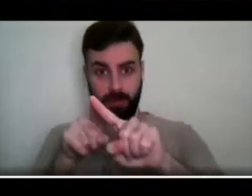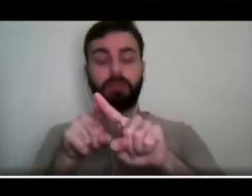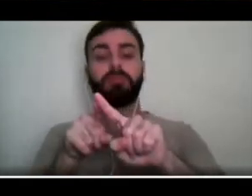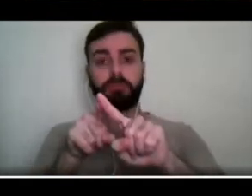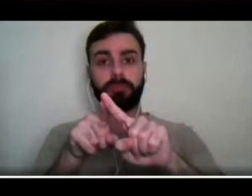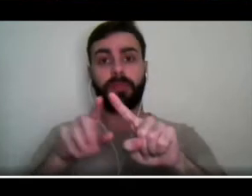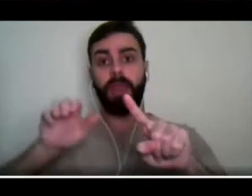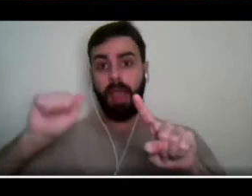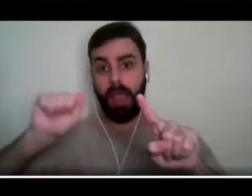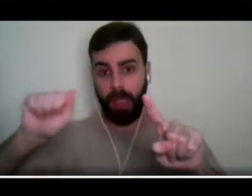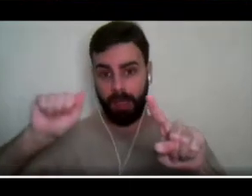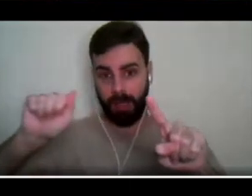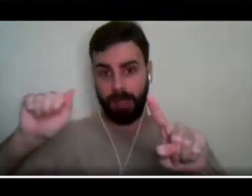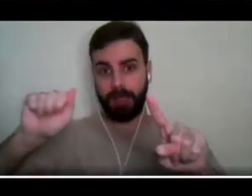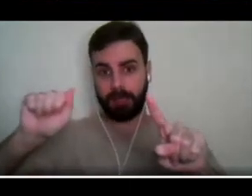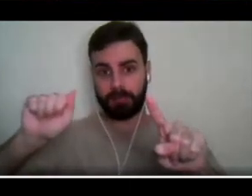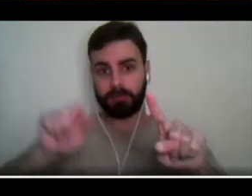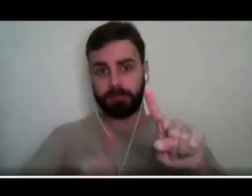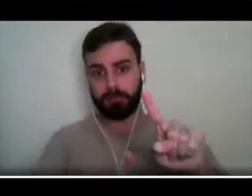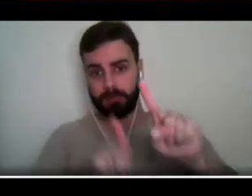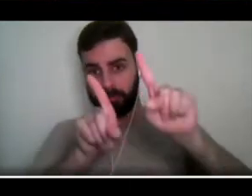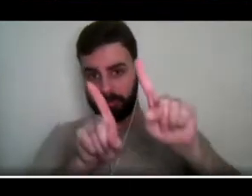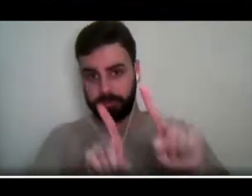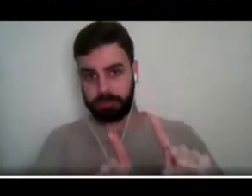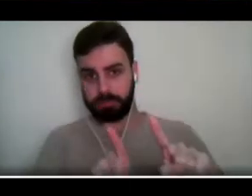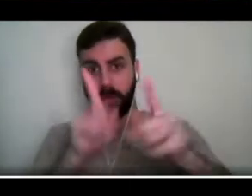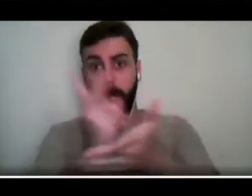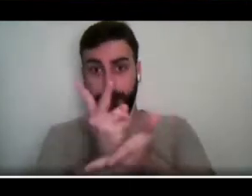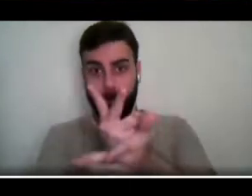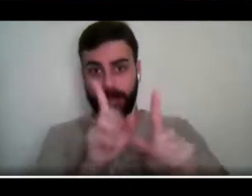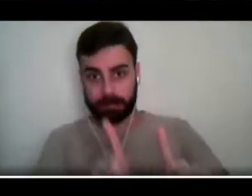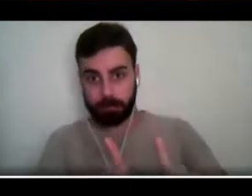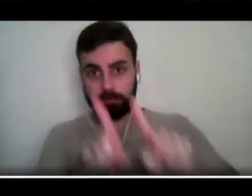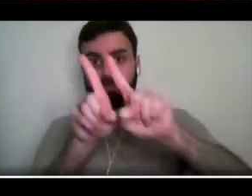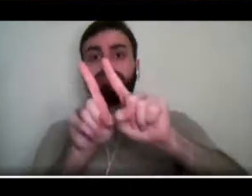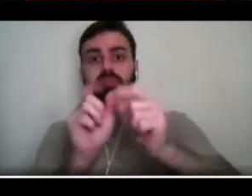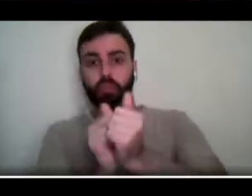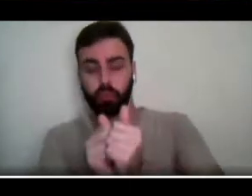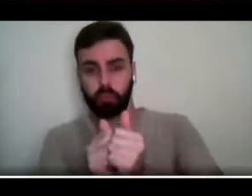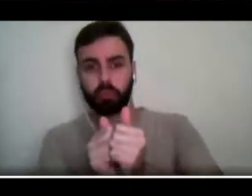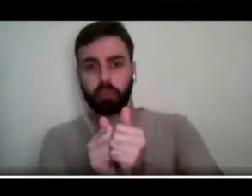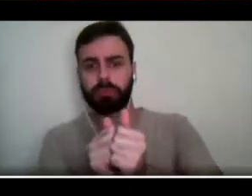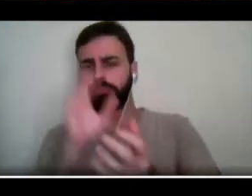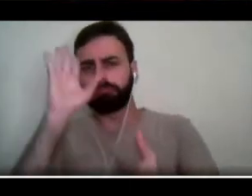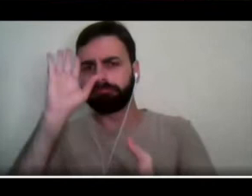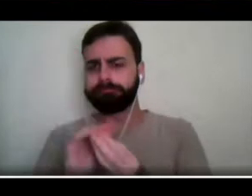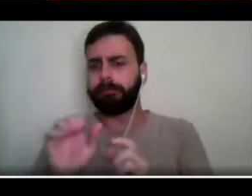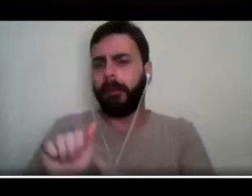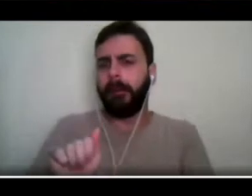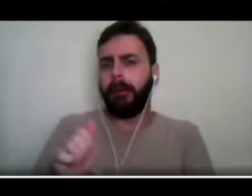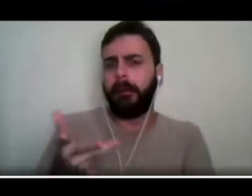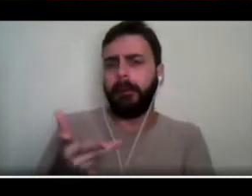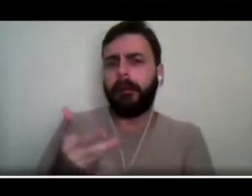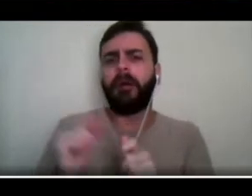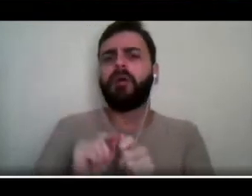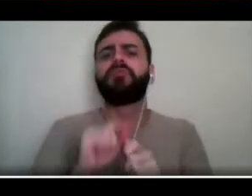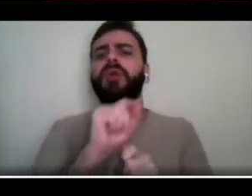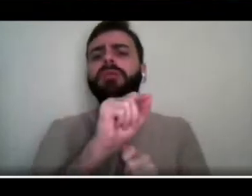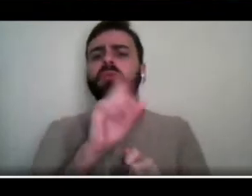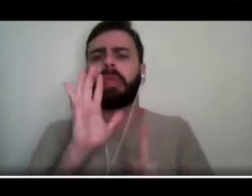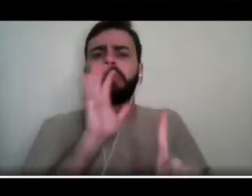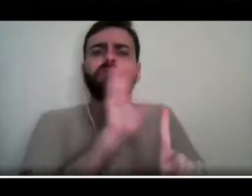a aceleração está na mesma direção e sentido, o que esse vetor aceleração vai fazer com a